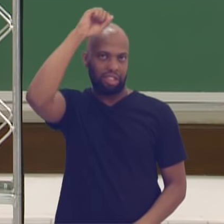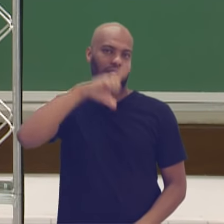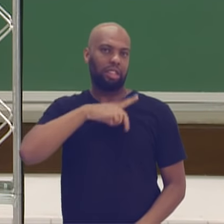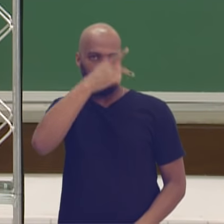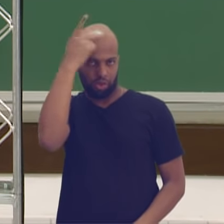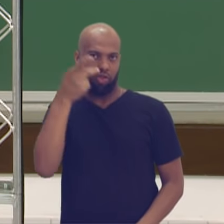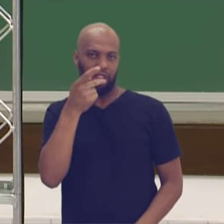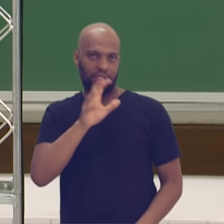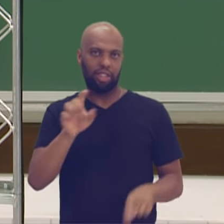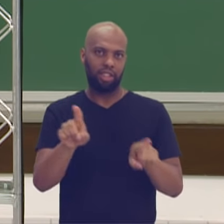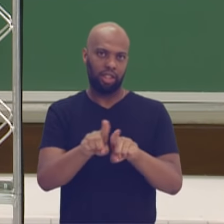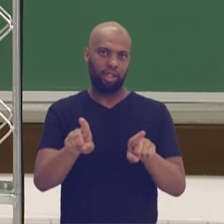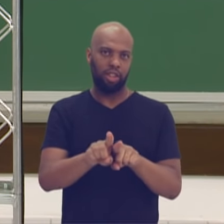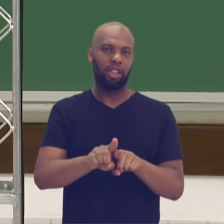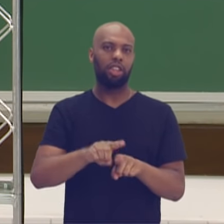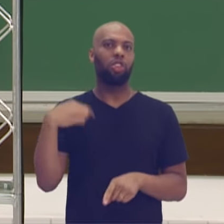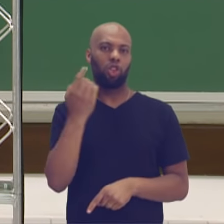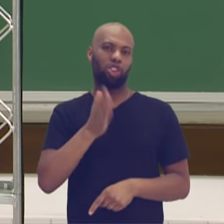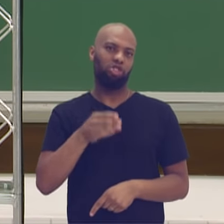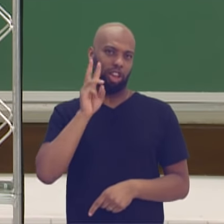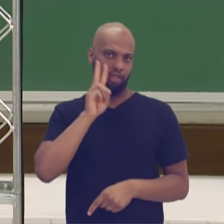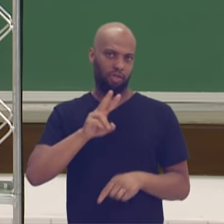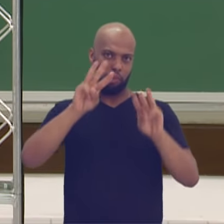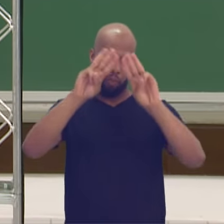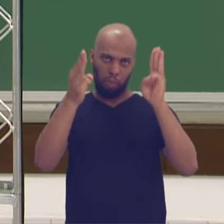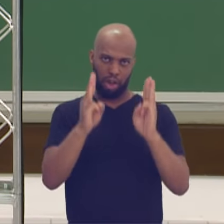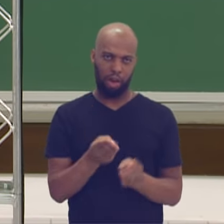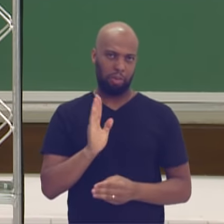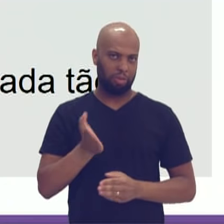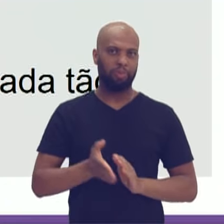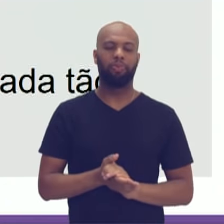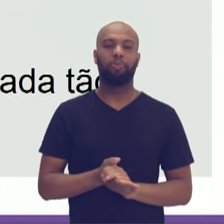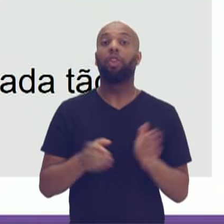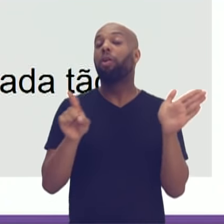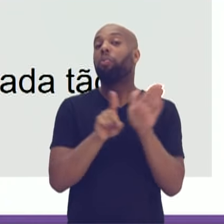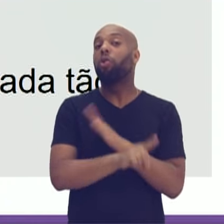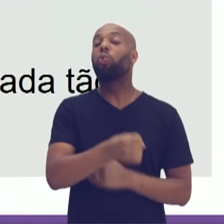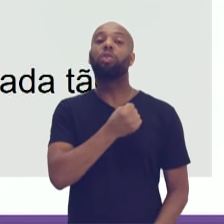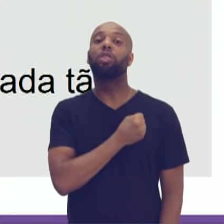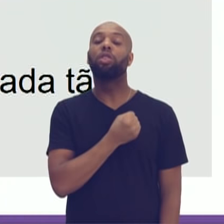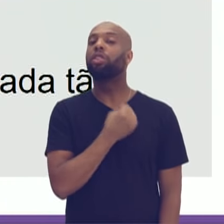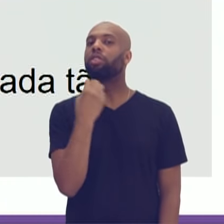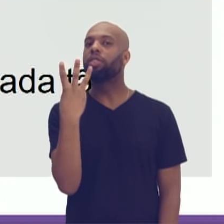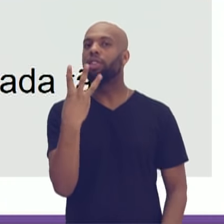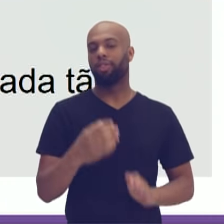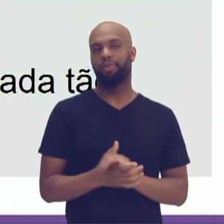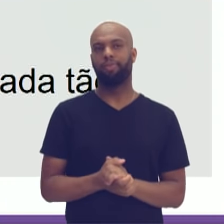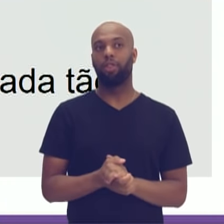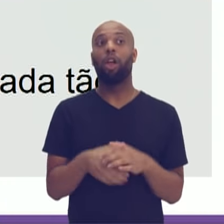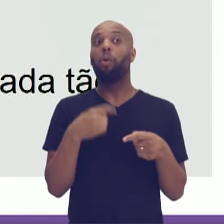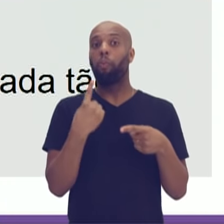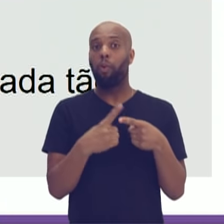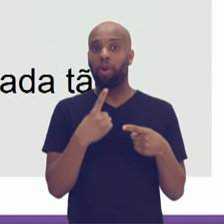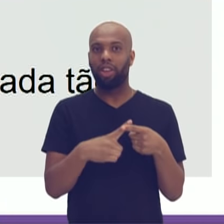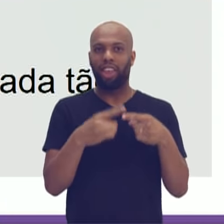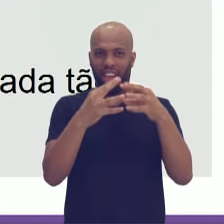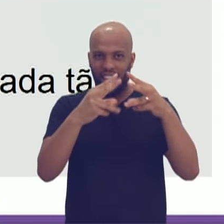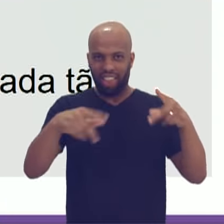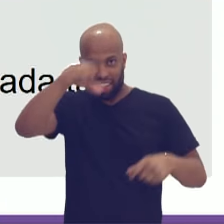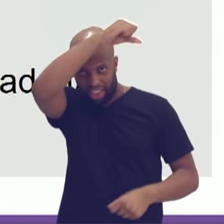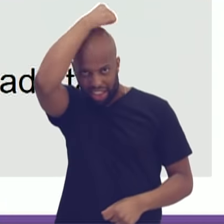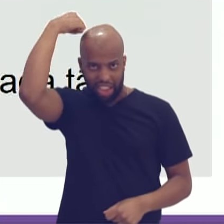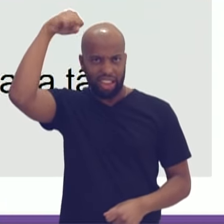mas é isso. A gente viu o mapa. E 3. Por quais motivos a Terra Santa era